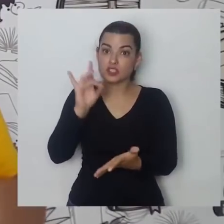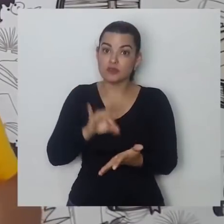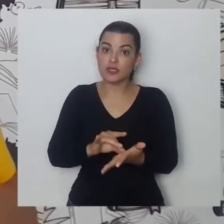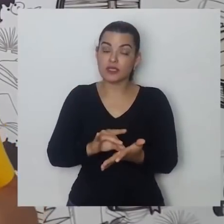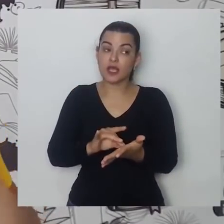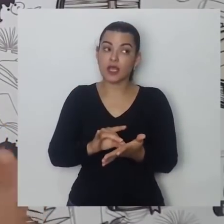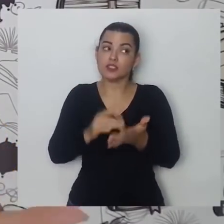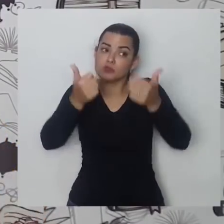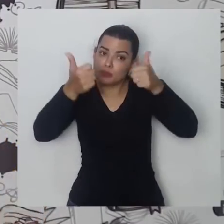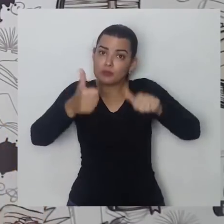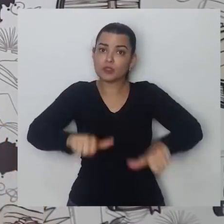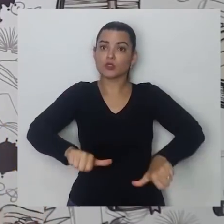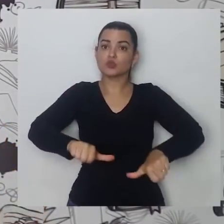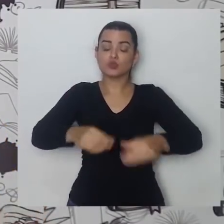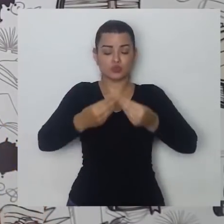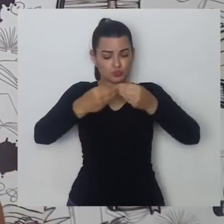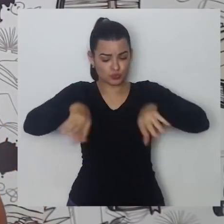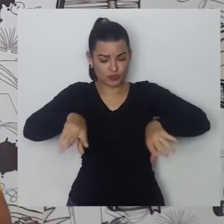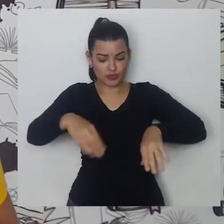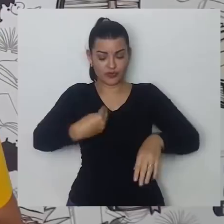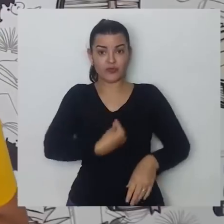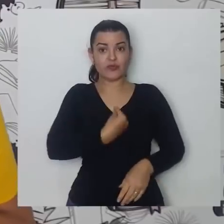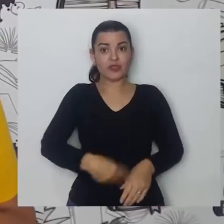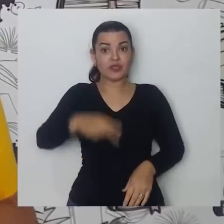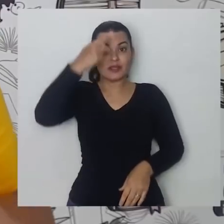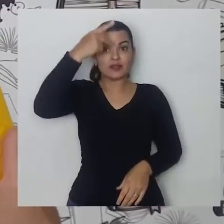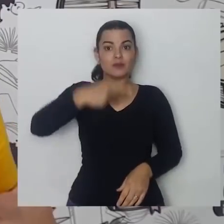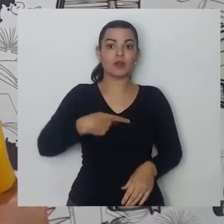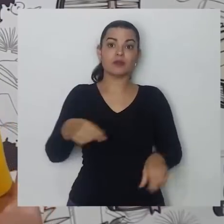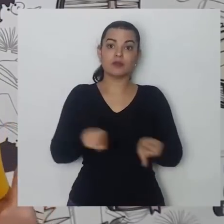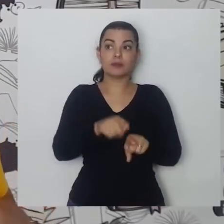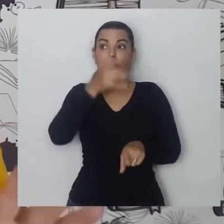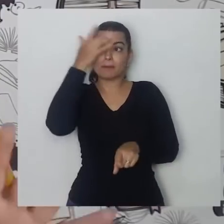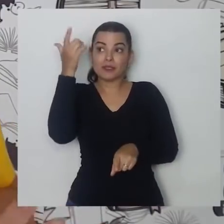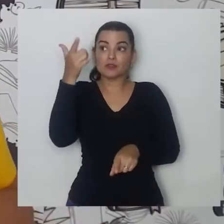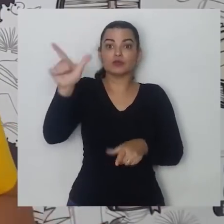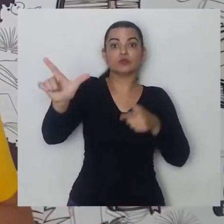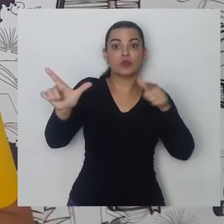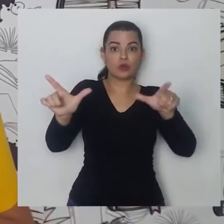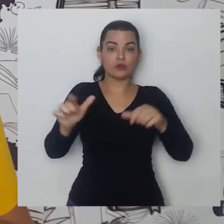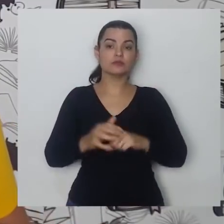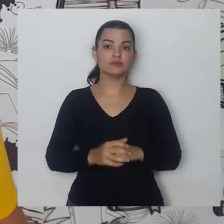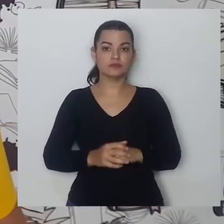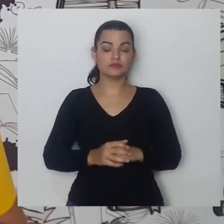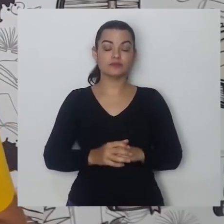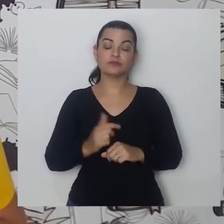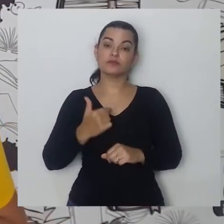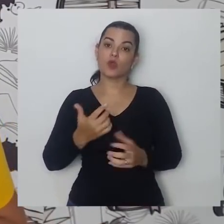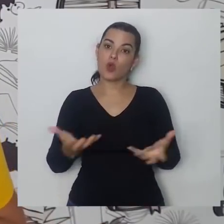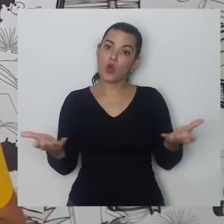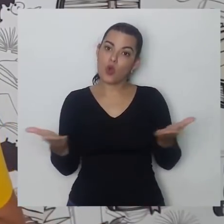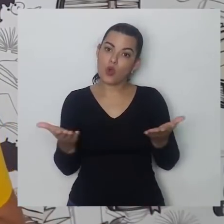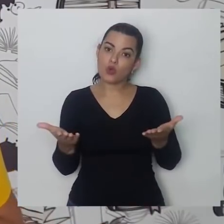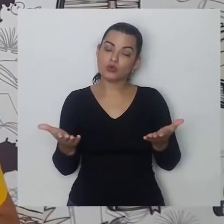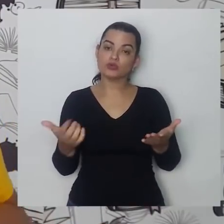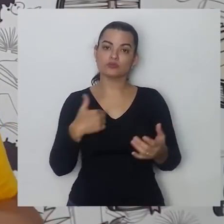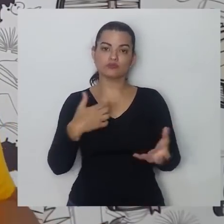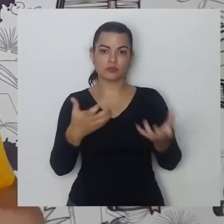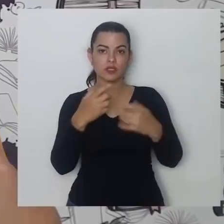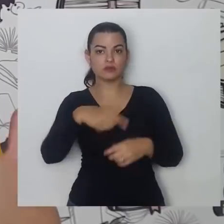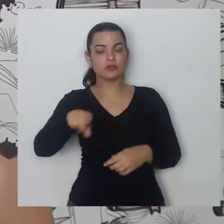prejudicial para nós e para as outras pessoas, tá bom? Então hoje eu quero que vocês façam uma reflexão